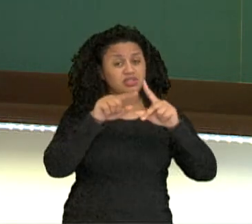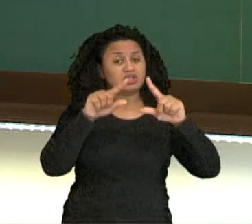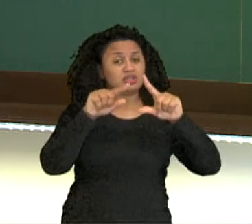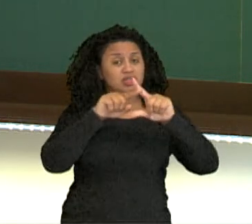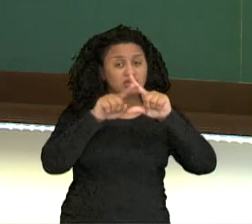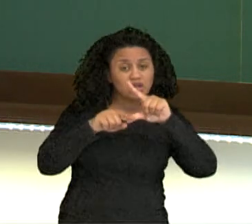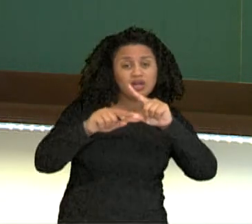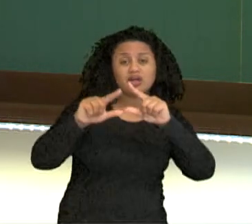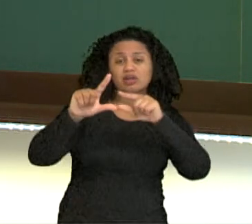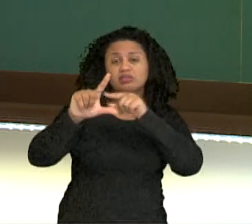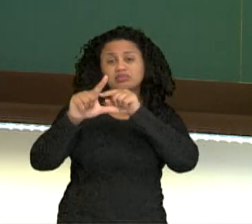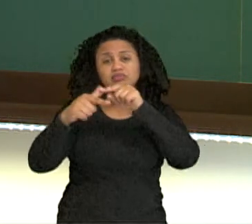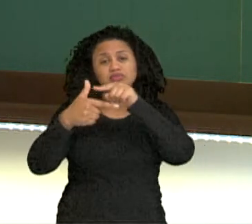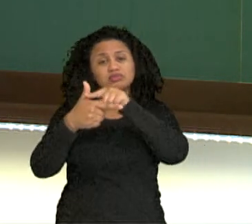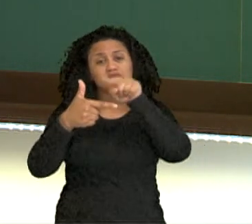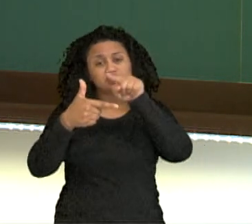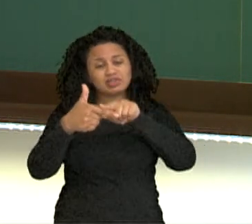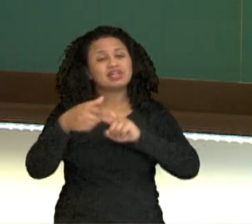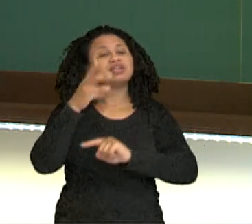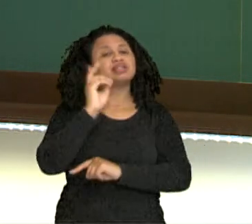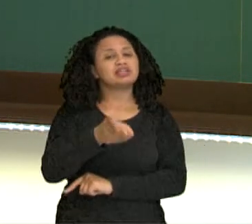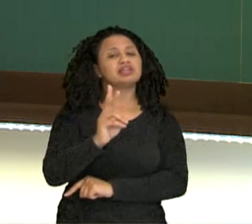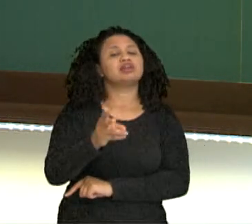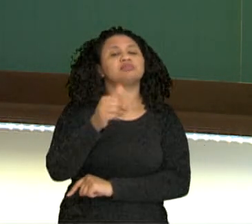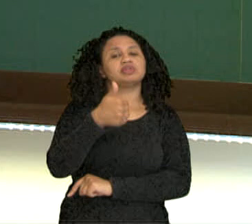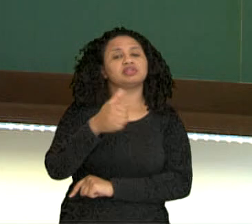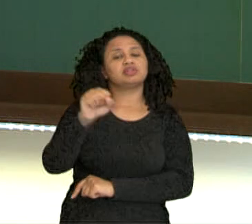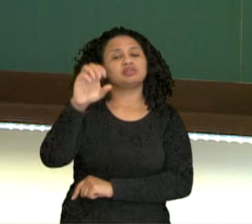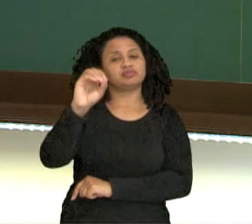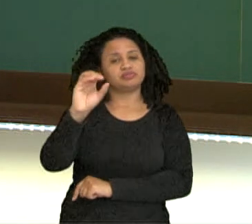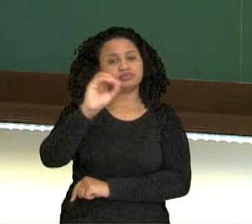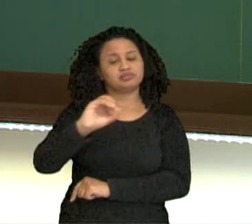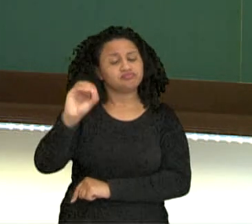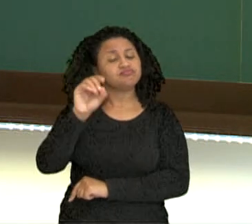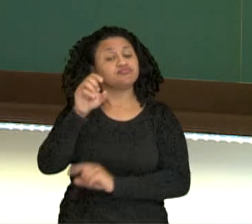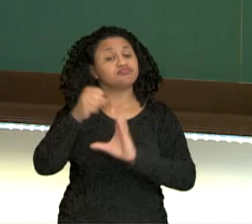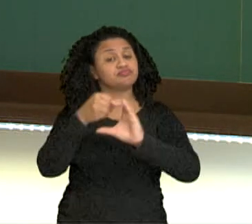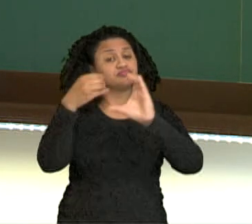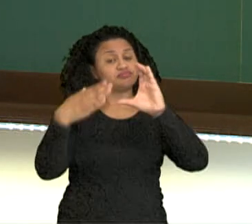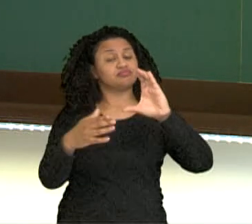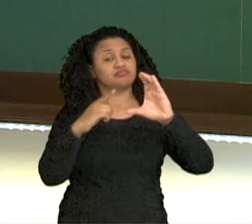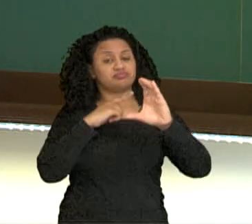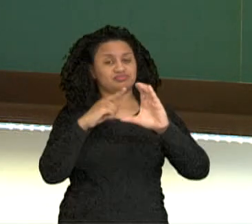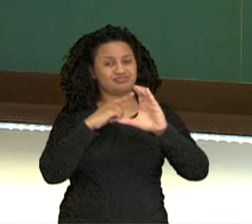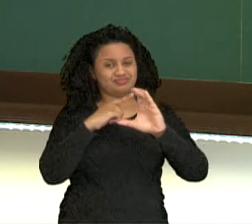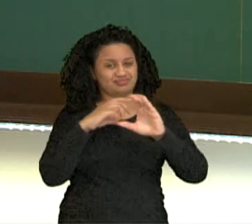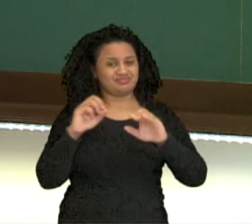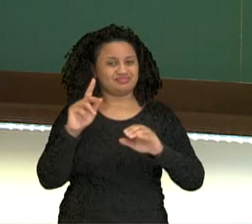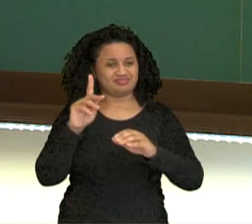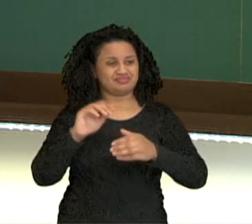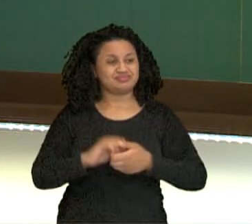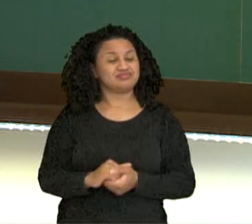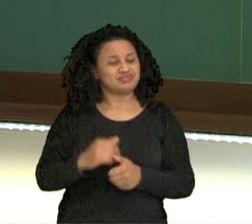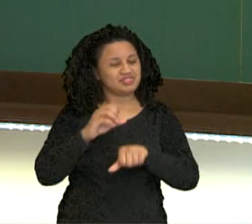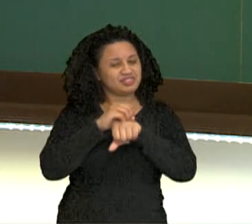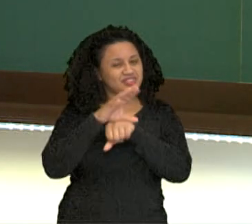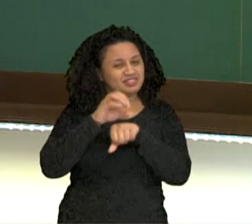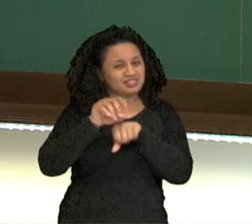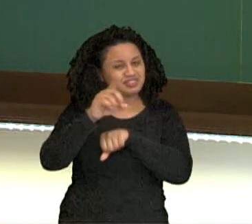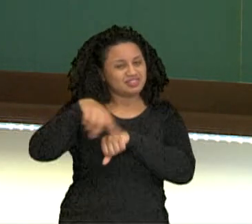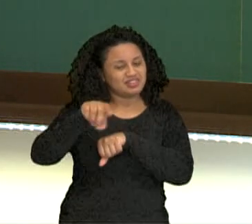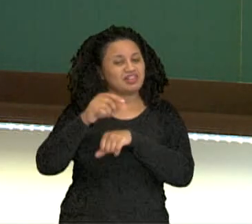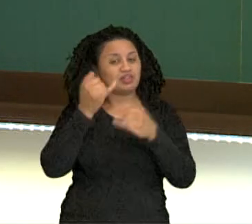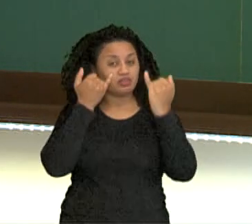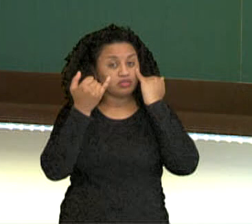graus. Isso é uma característica do triângulo quando a gente desenha ele no plano. Legal? Ó, uma dica aí, ó, guarda